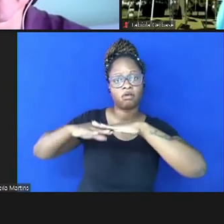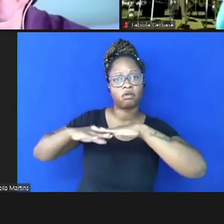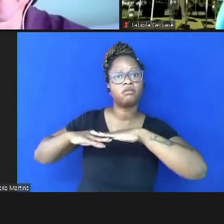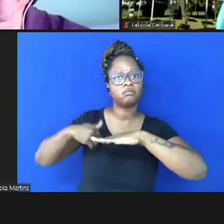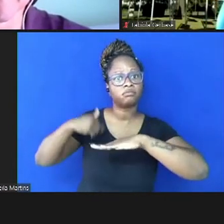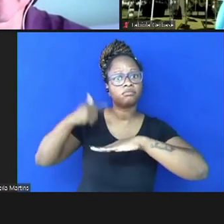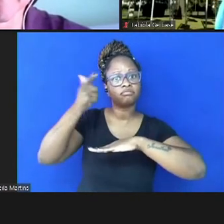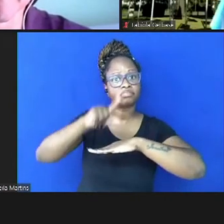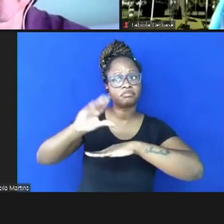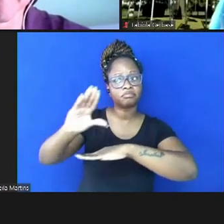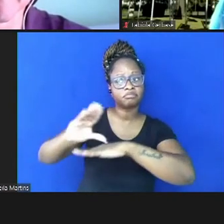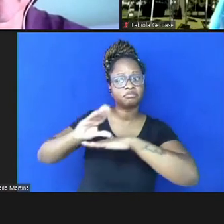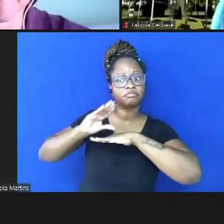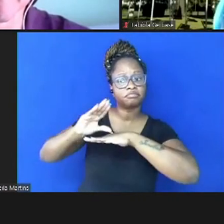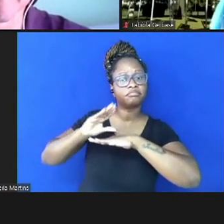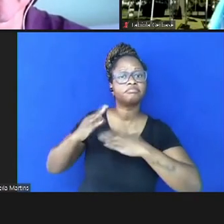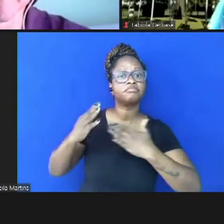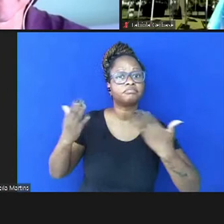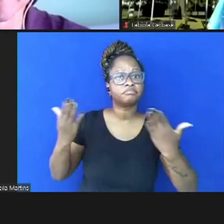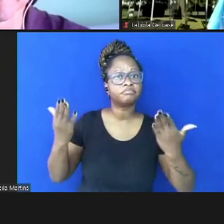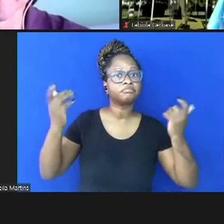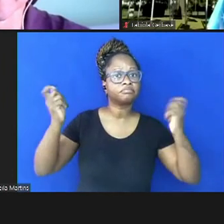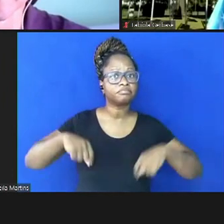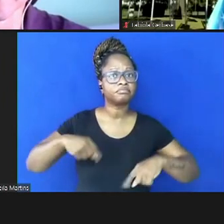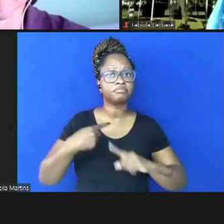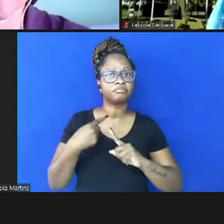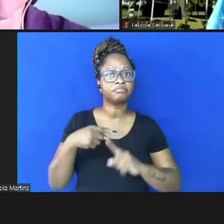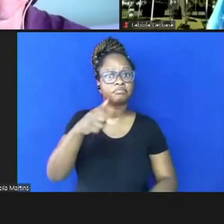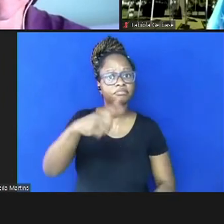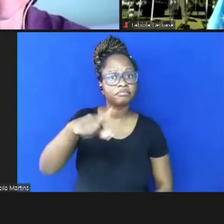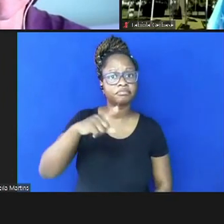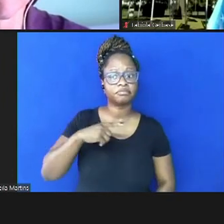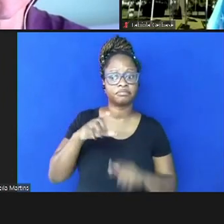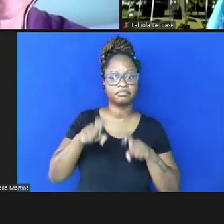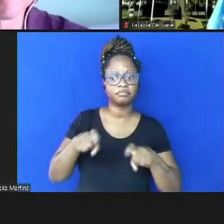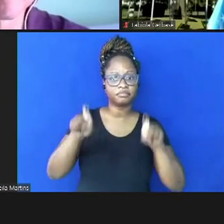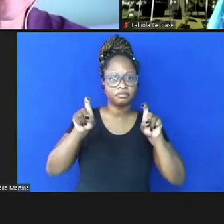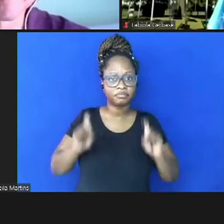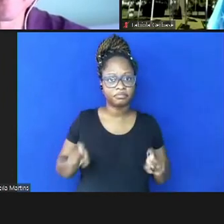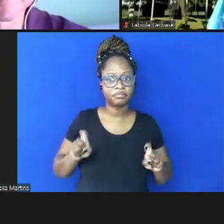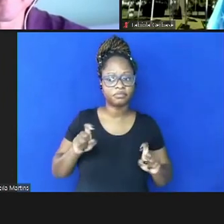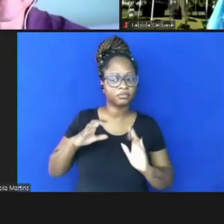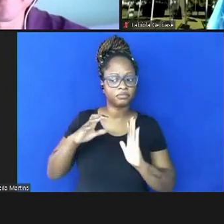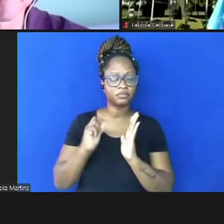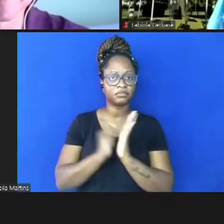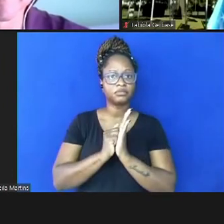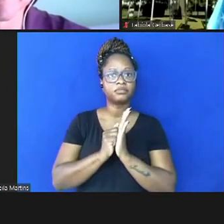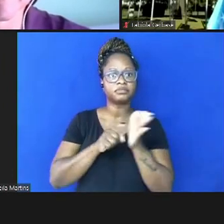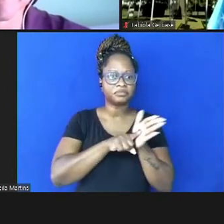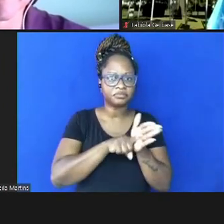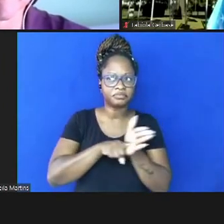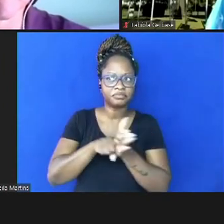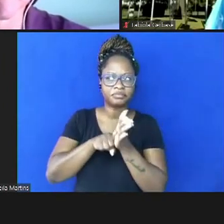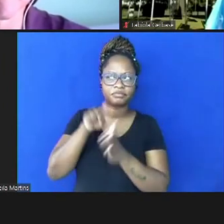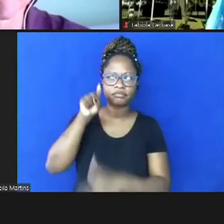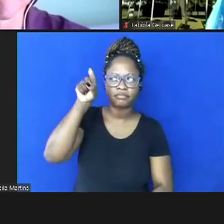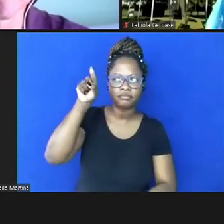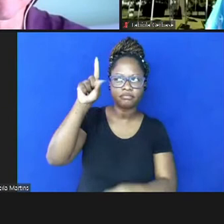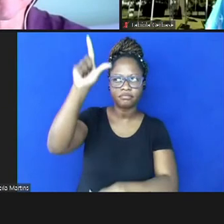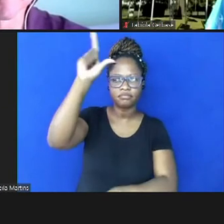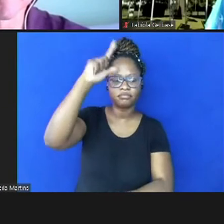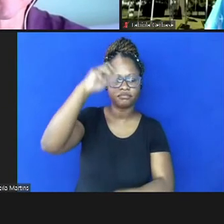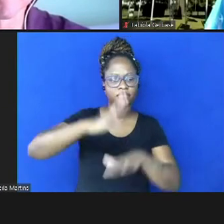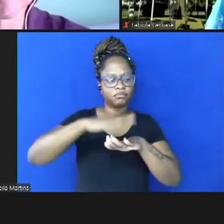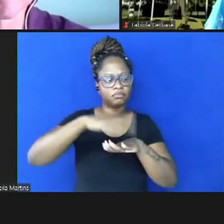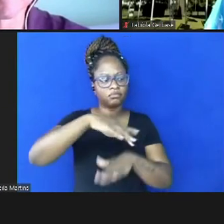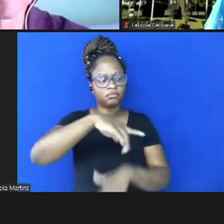Research. Então, você precisaria ter a nomeação através de pesquisadores da Alemanha, né, para a fundação, e